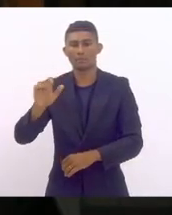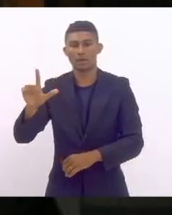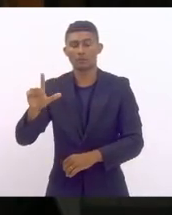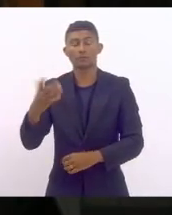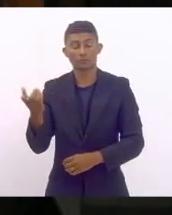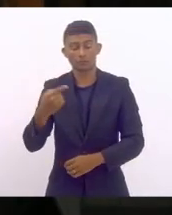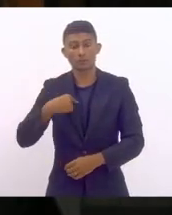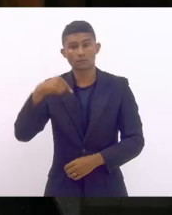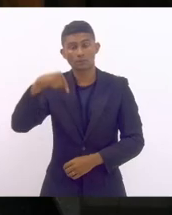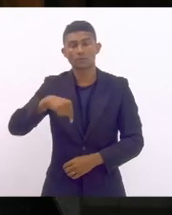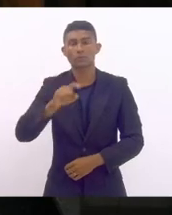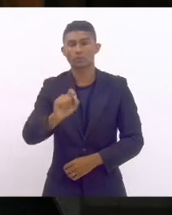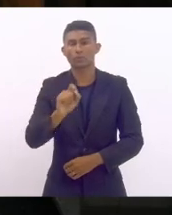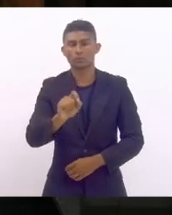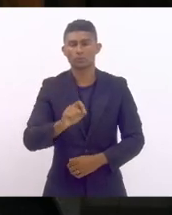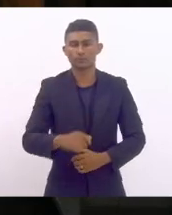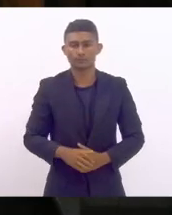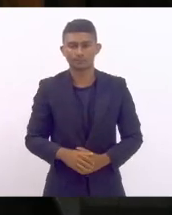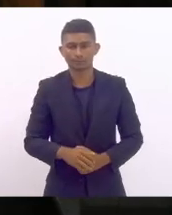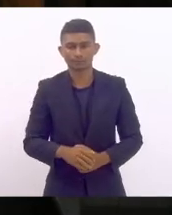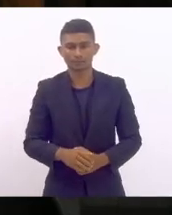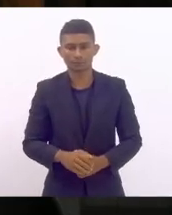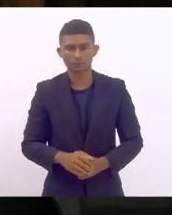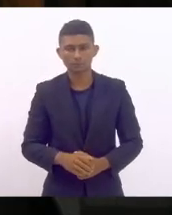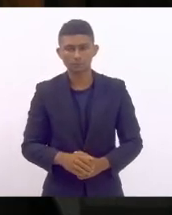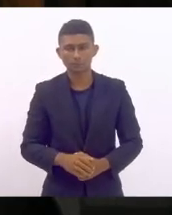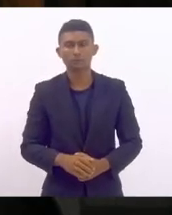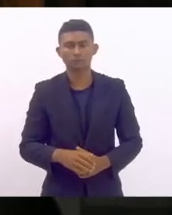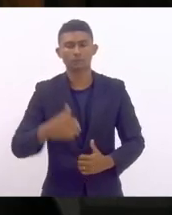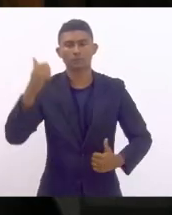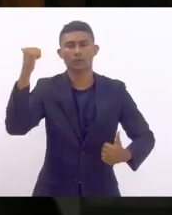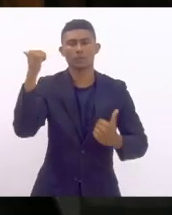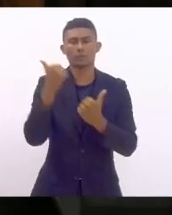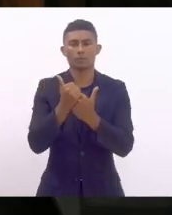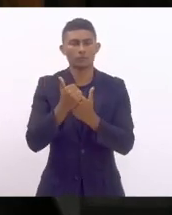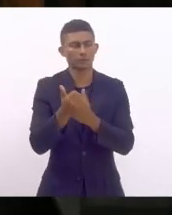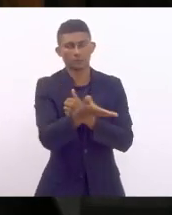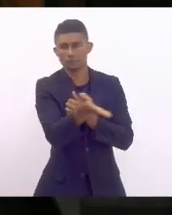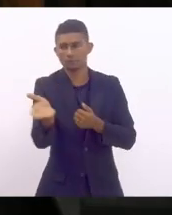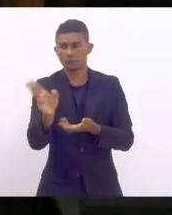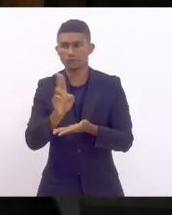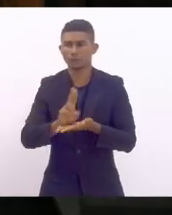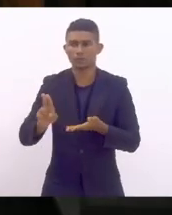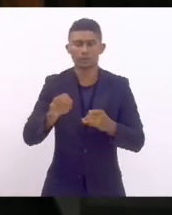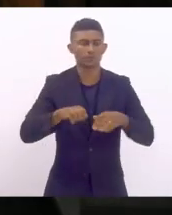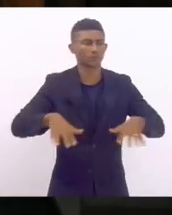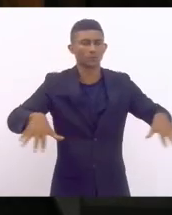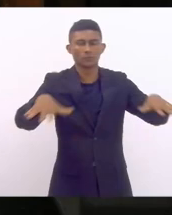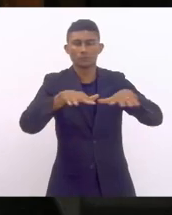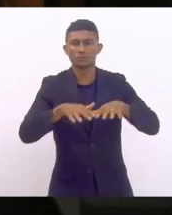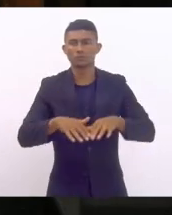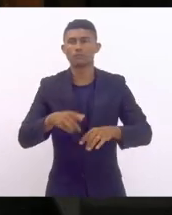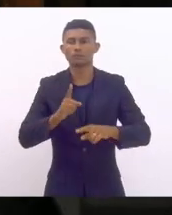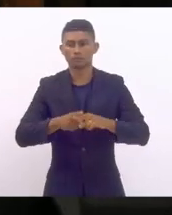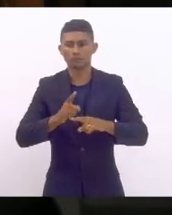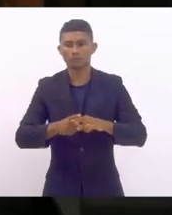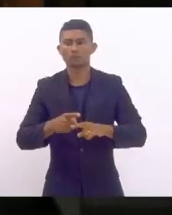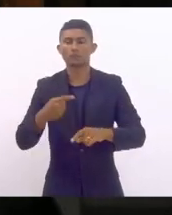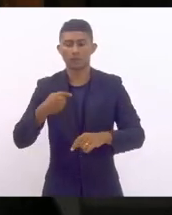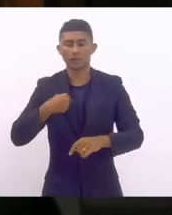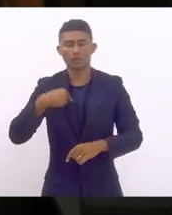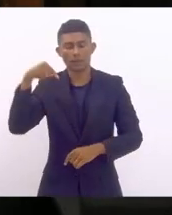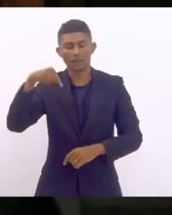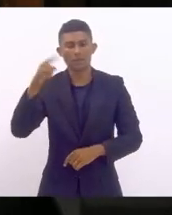palavra que isso não é somente de apoio mais Universidade porque esse cheguei a ser